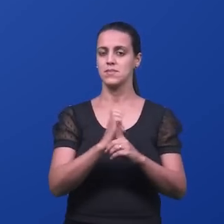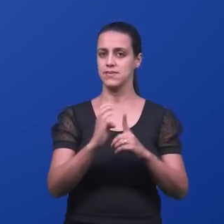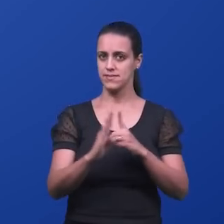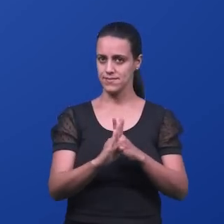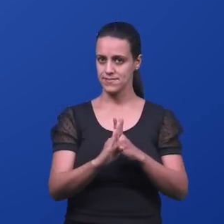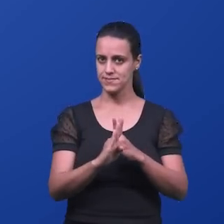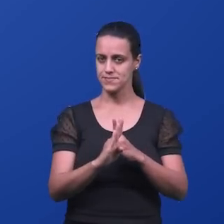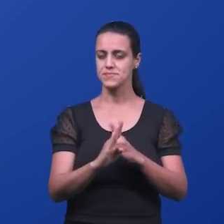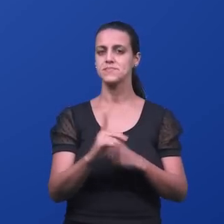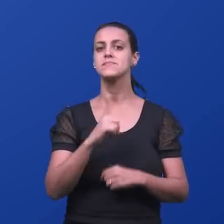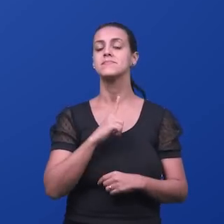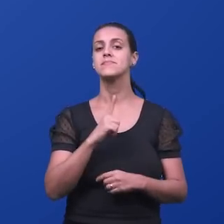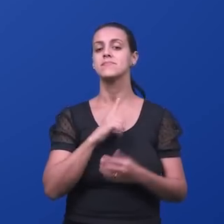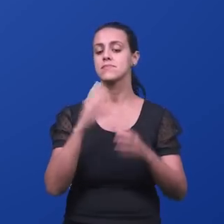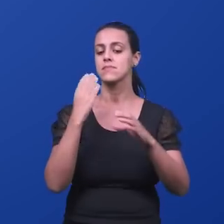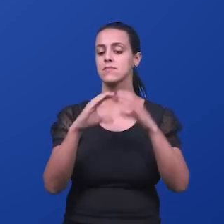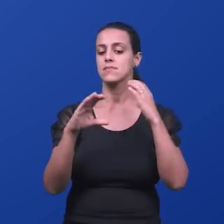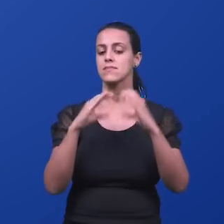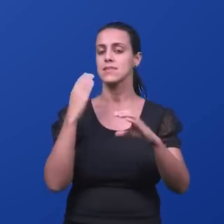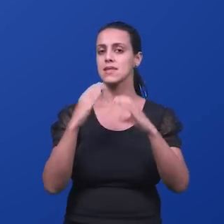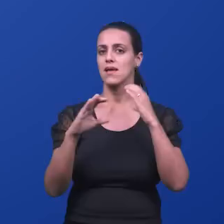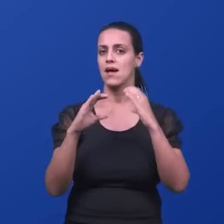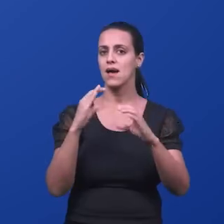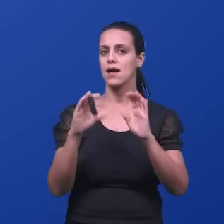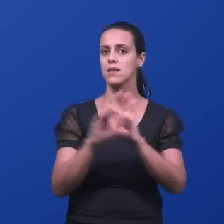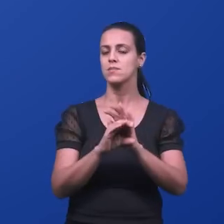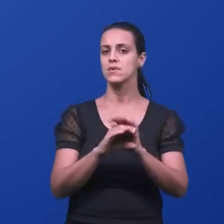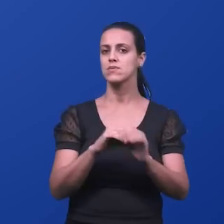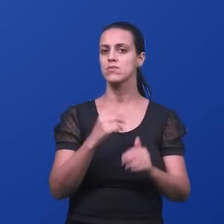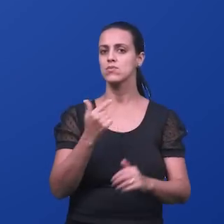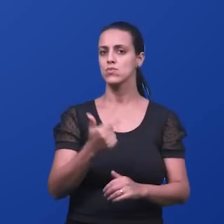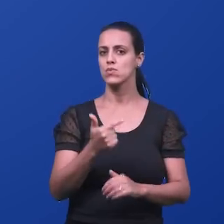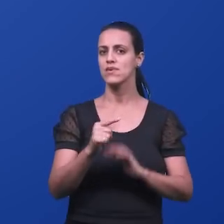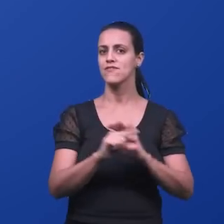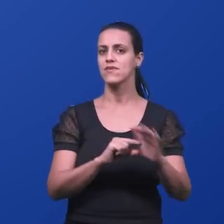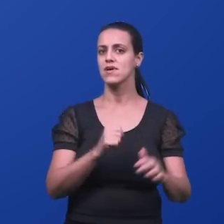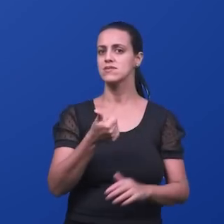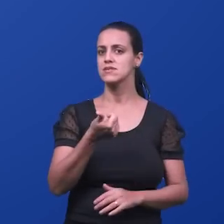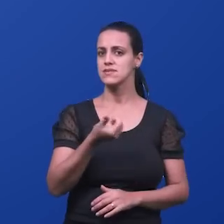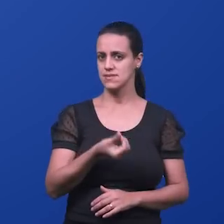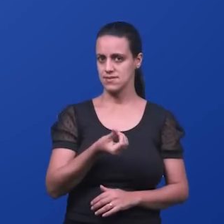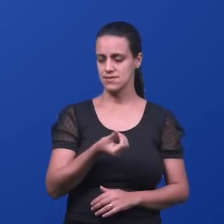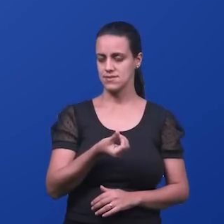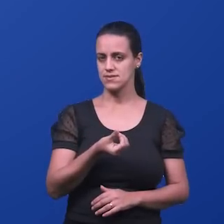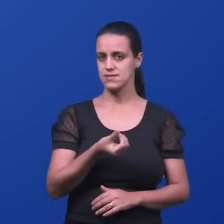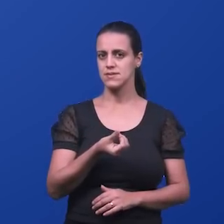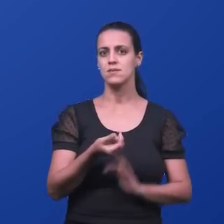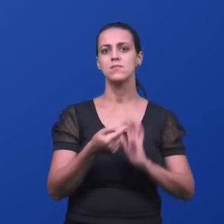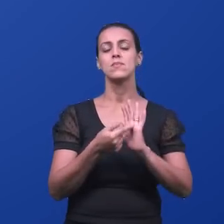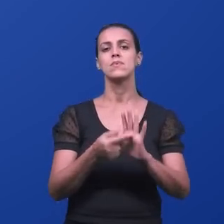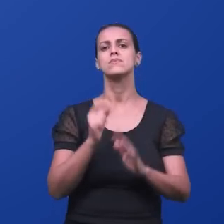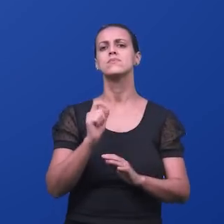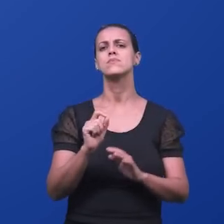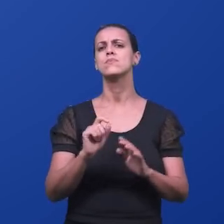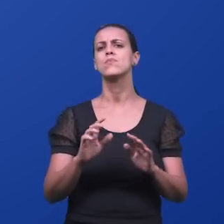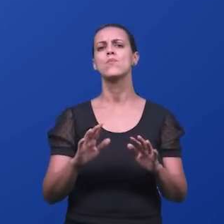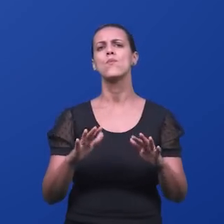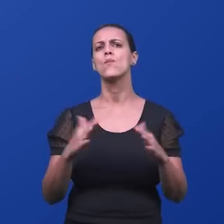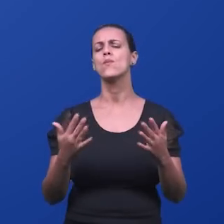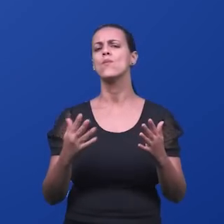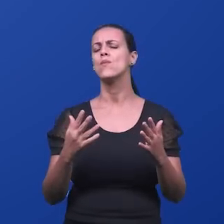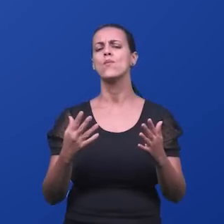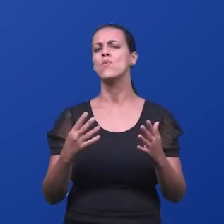Dominical, que está no livro de Cantares, capítulo 2, verso 16, que diz: qual